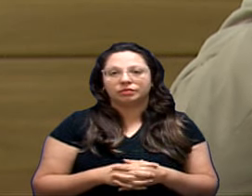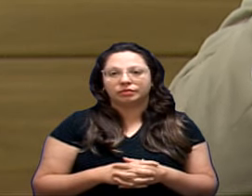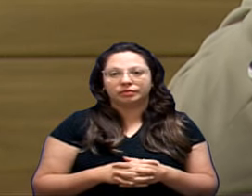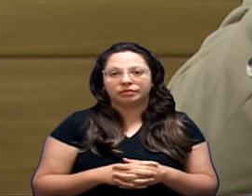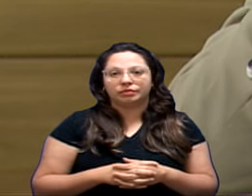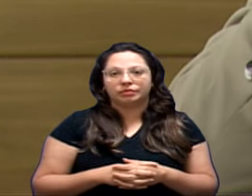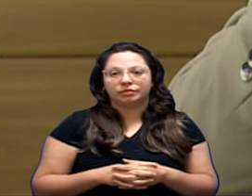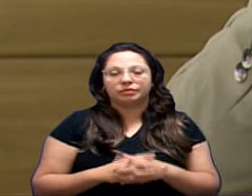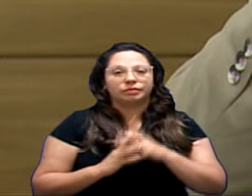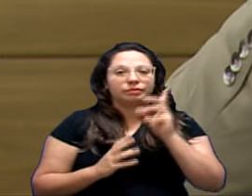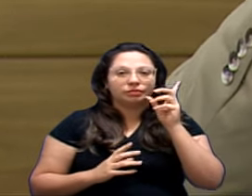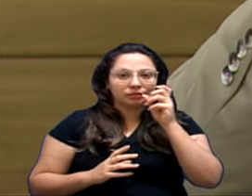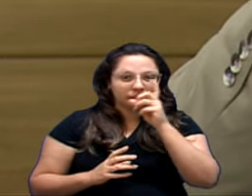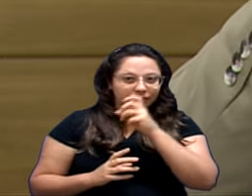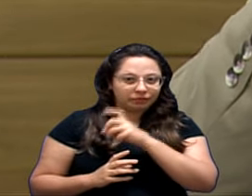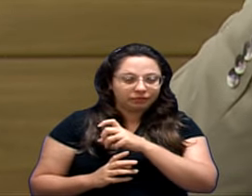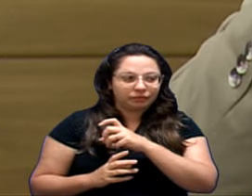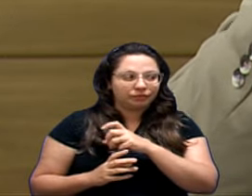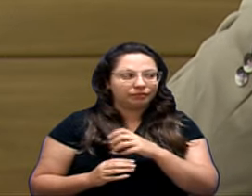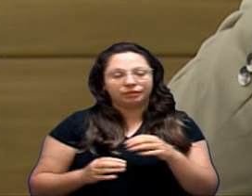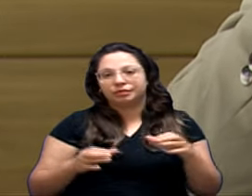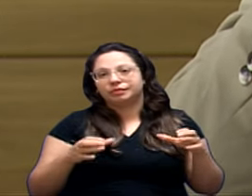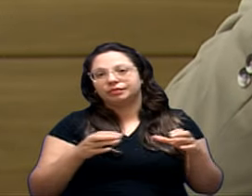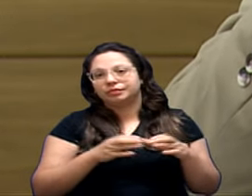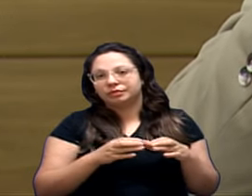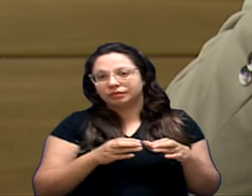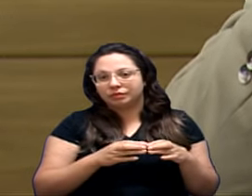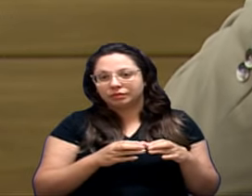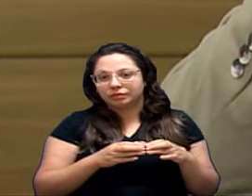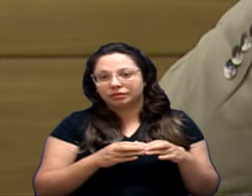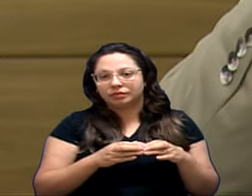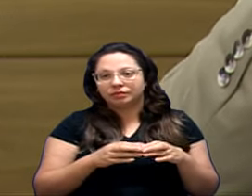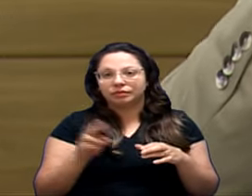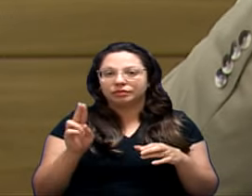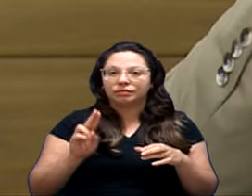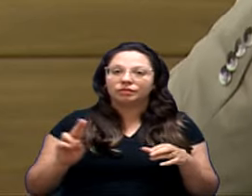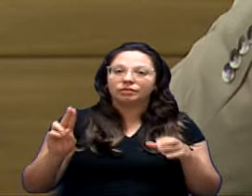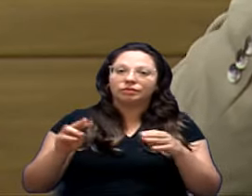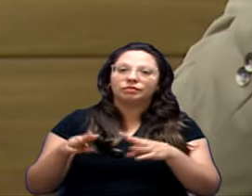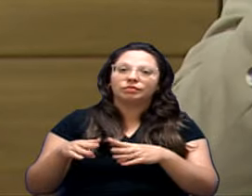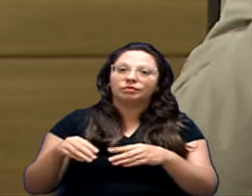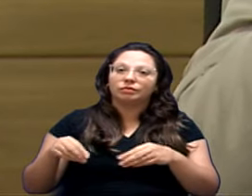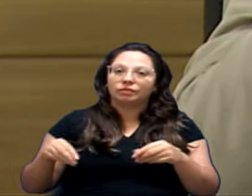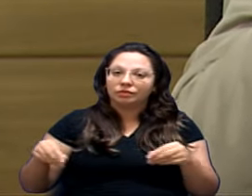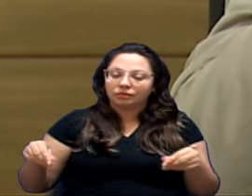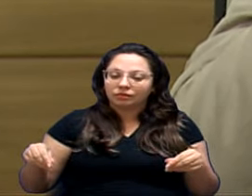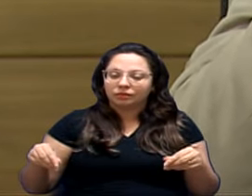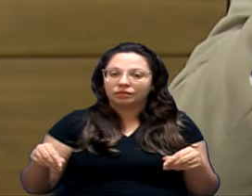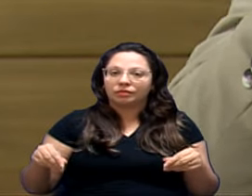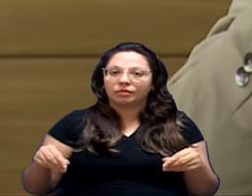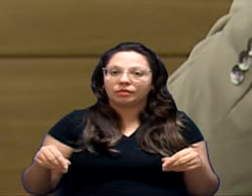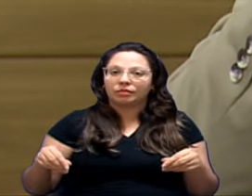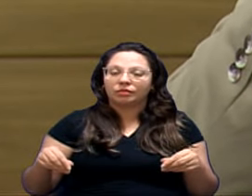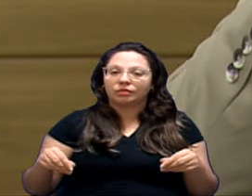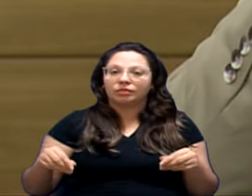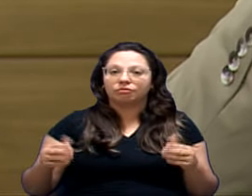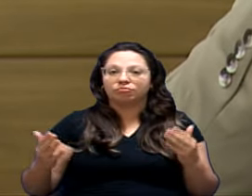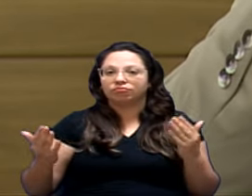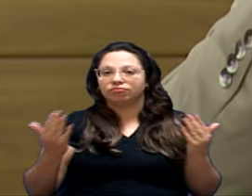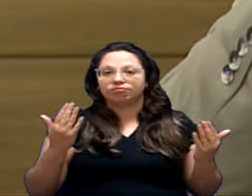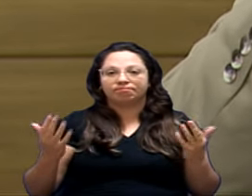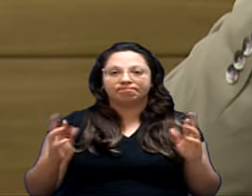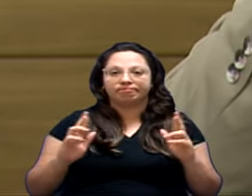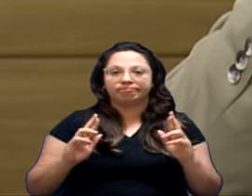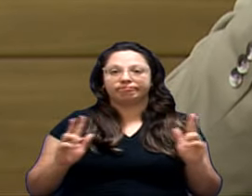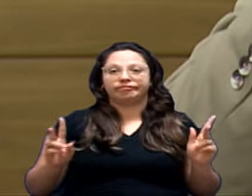é difícil pro pessoal até do uso de solo fazer essa e essa distinção